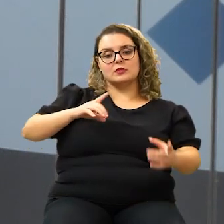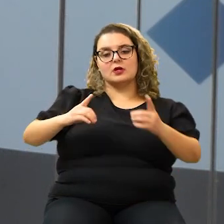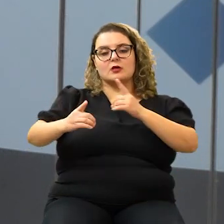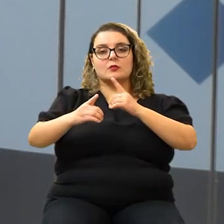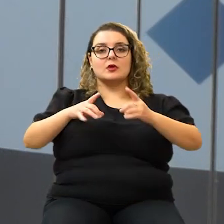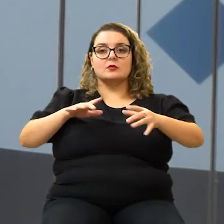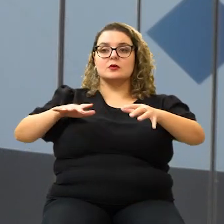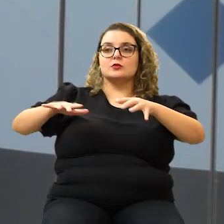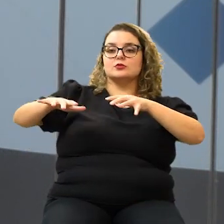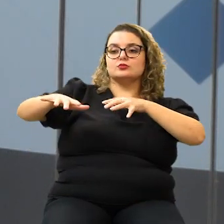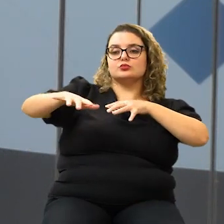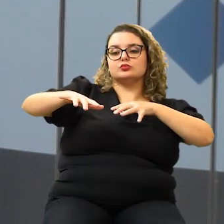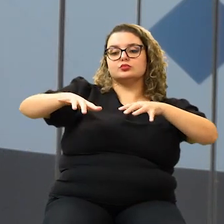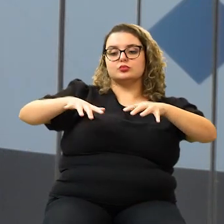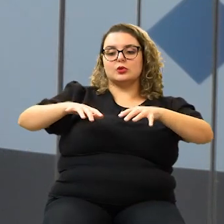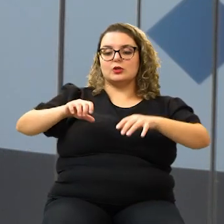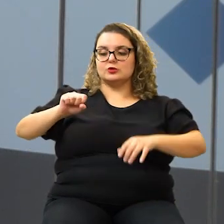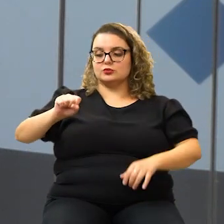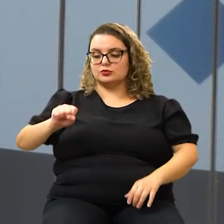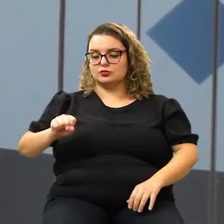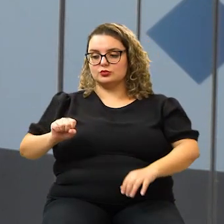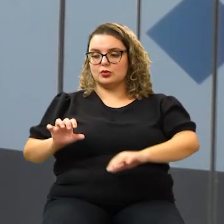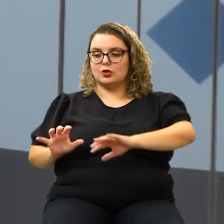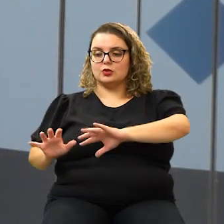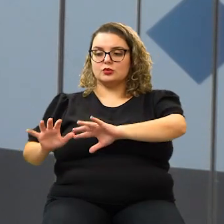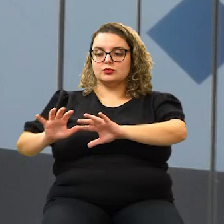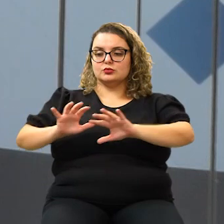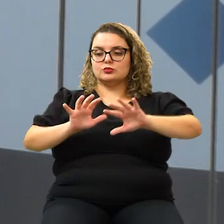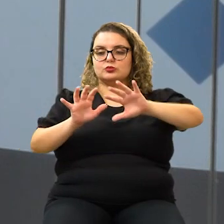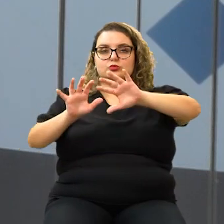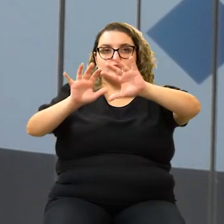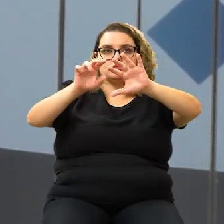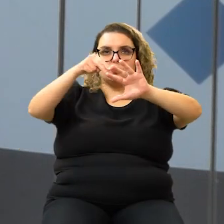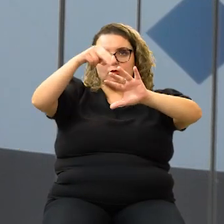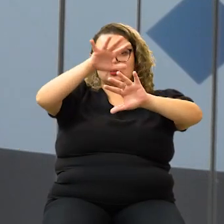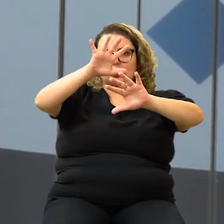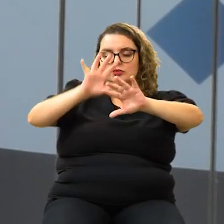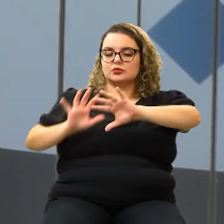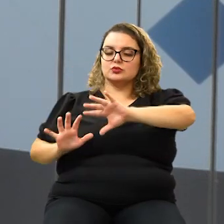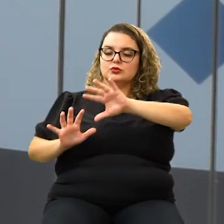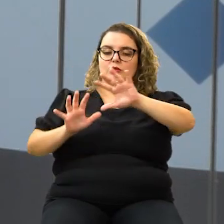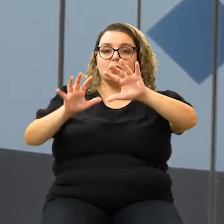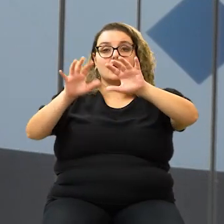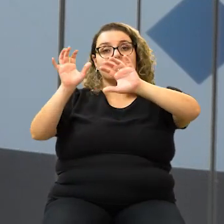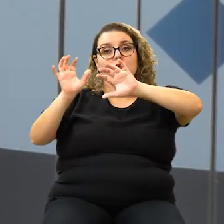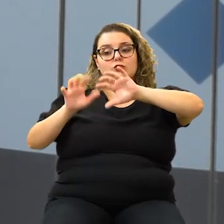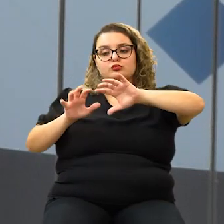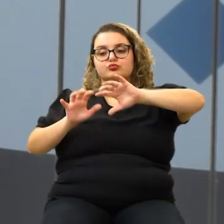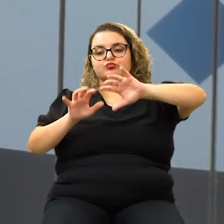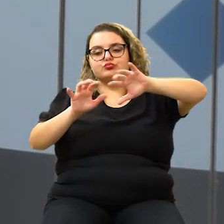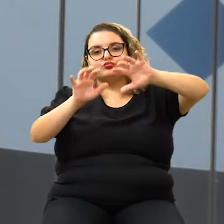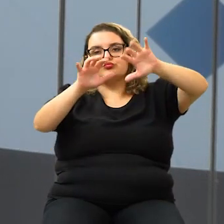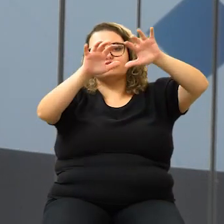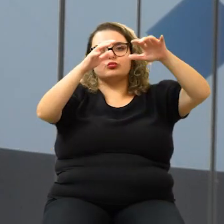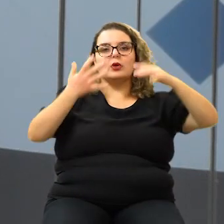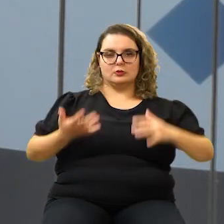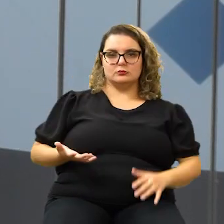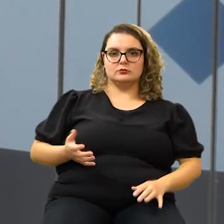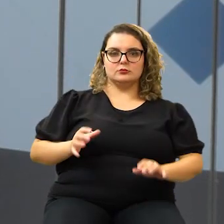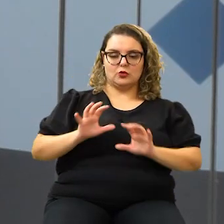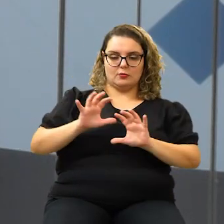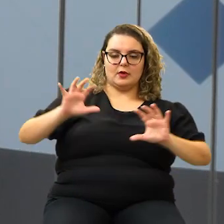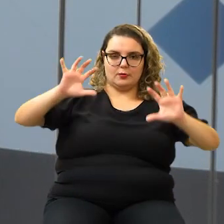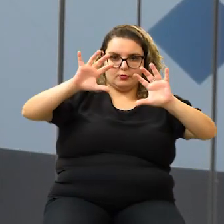movimentar do sul para o norte, trazendo chuvas e temperaturas mais amenas, e